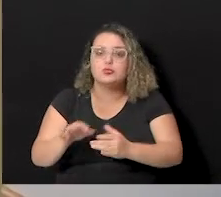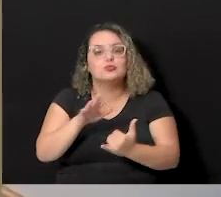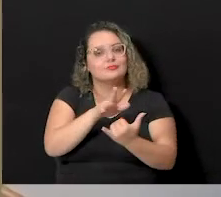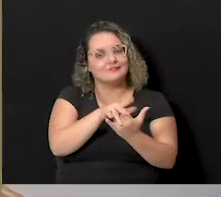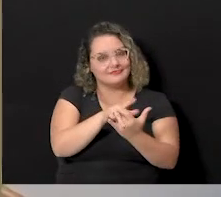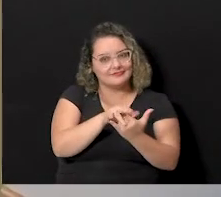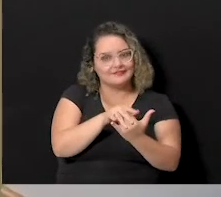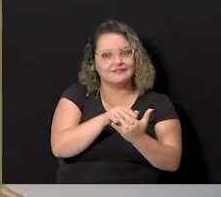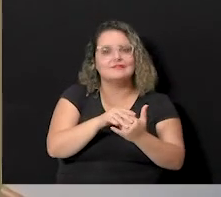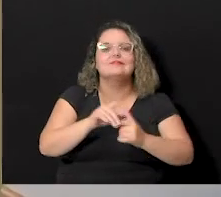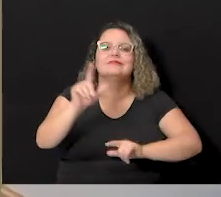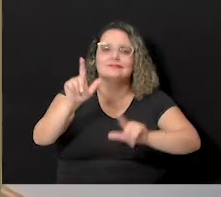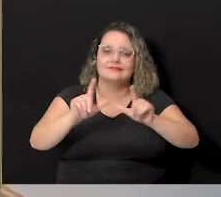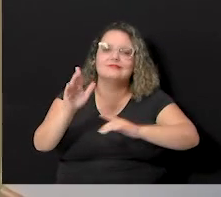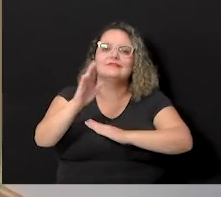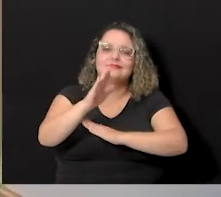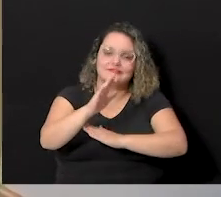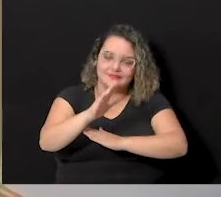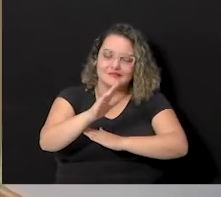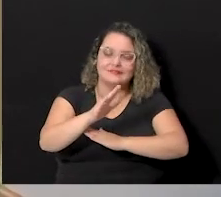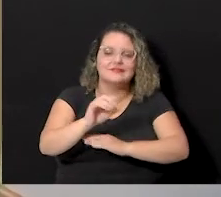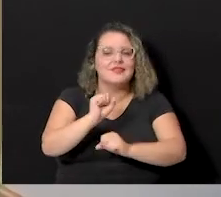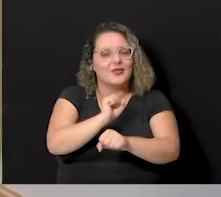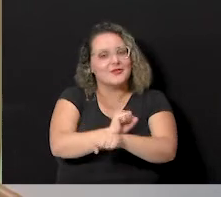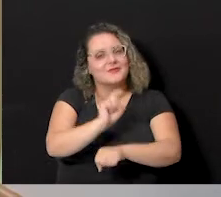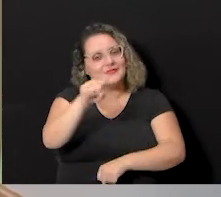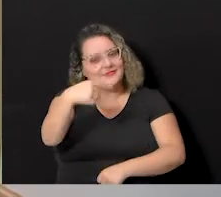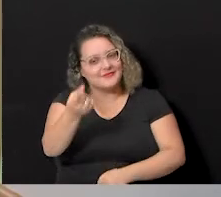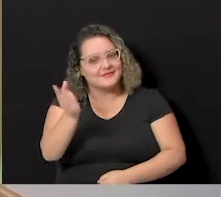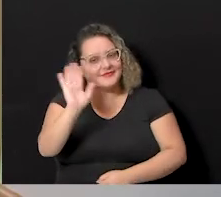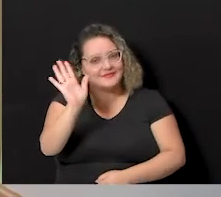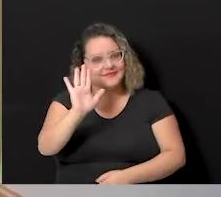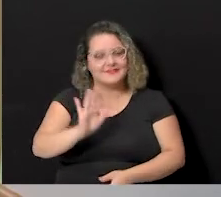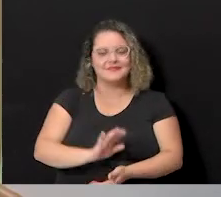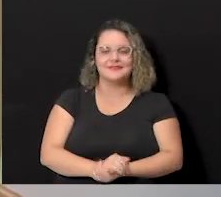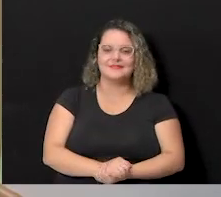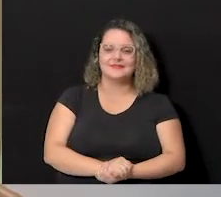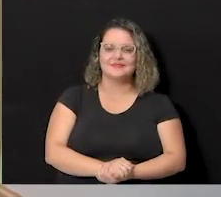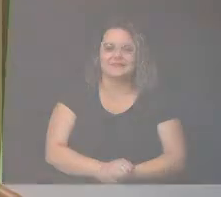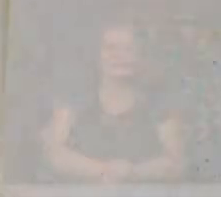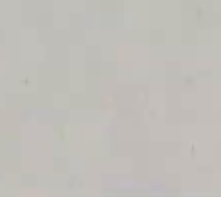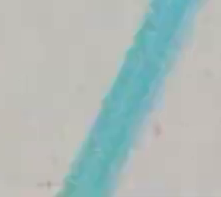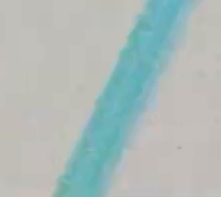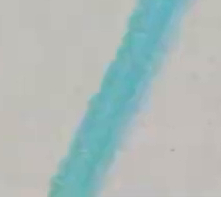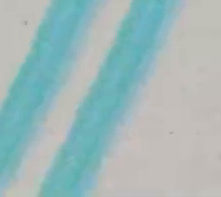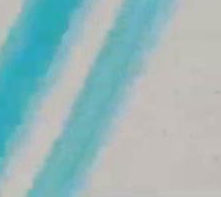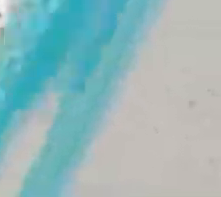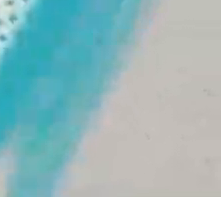programas no canal do YouTube da TV Câmara Campinas e eu espero você na próxima edição.